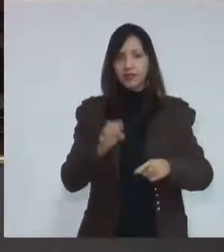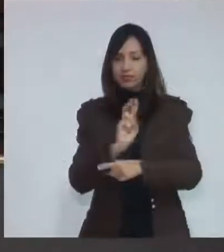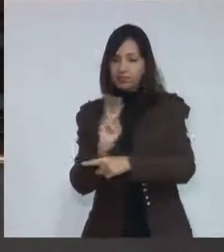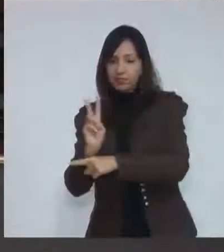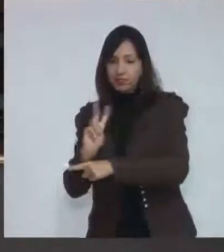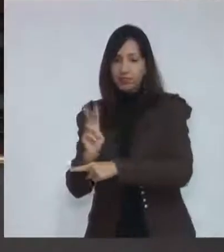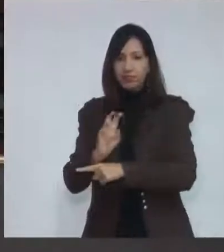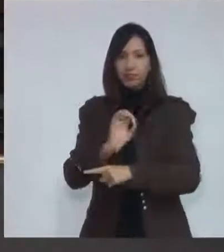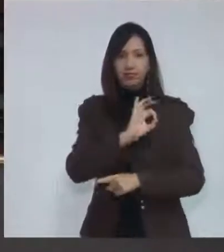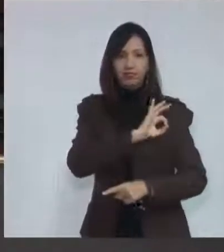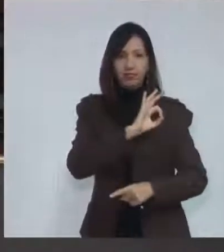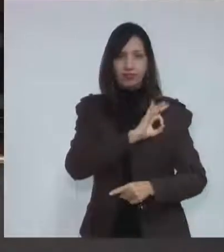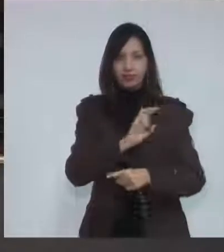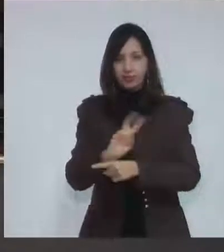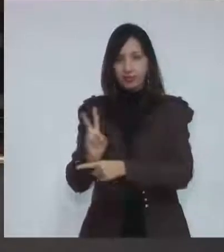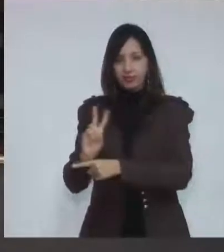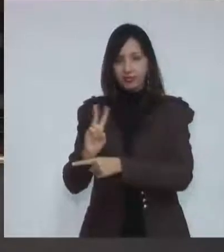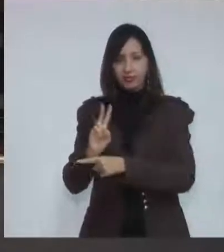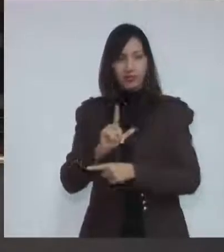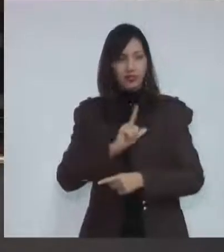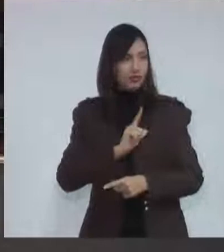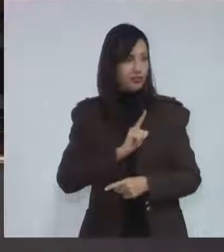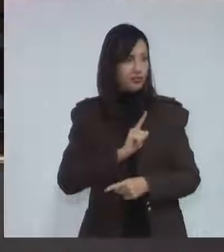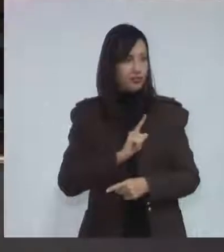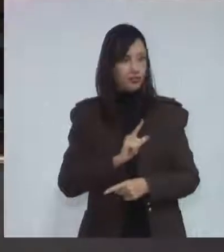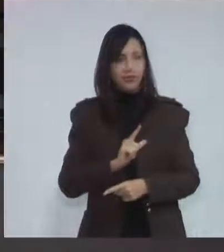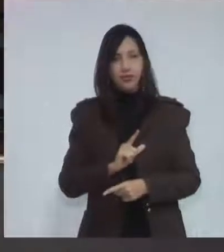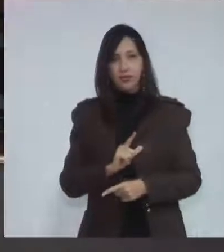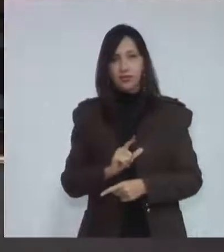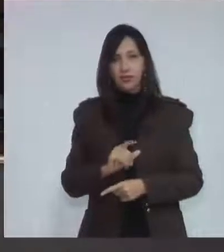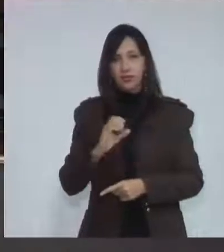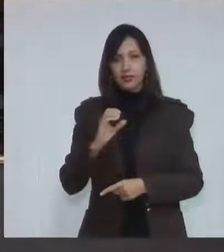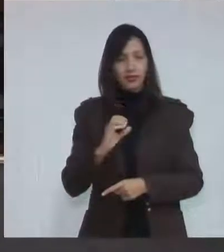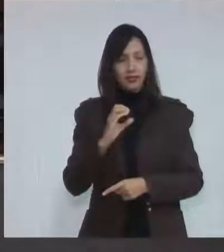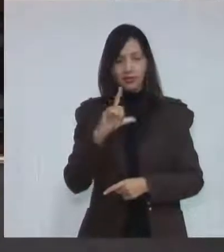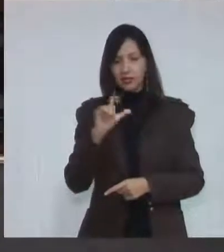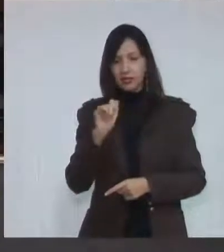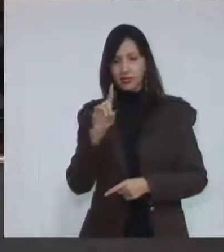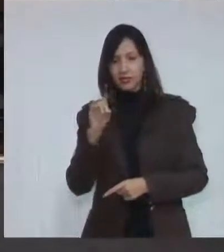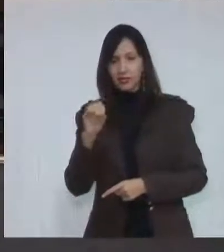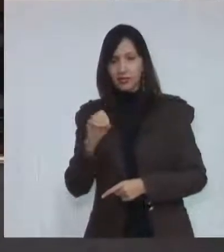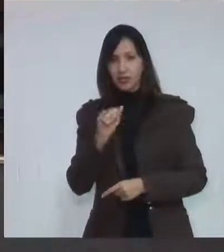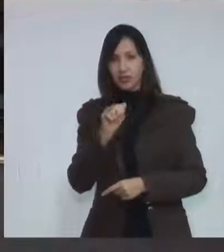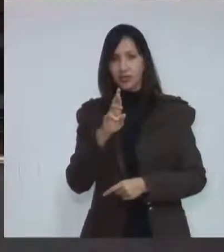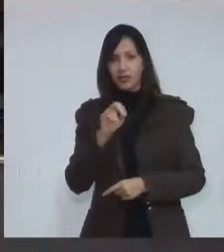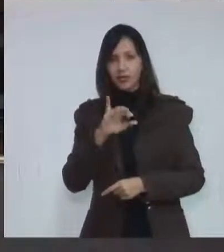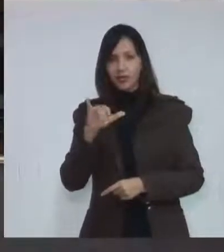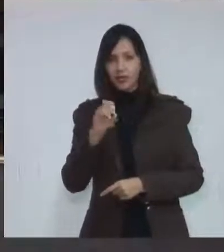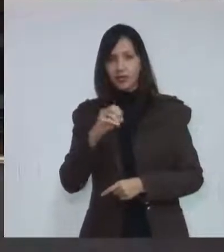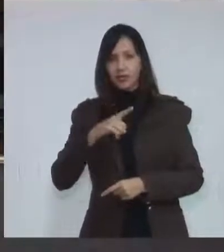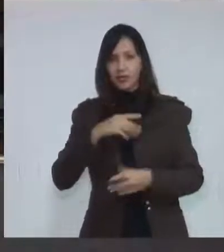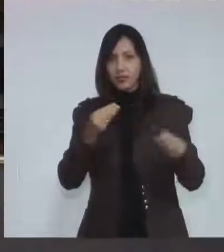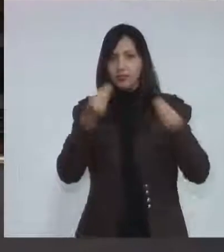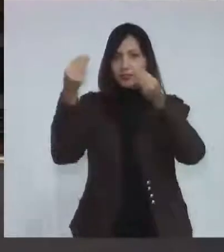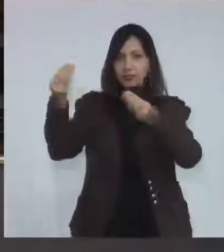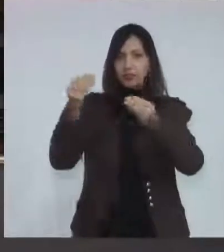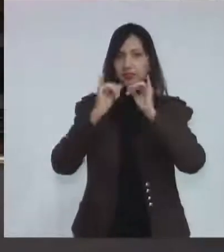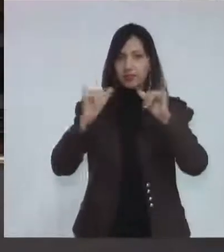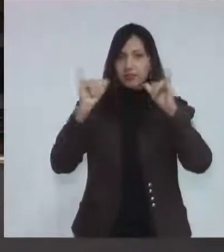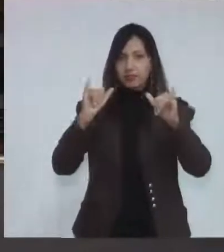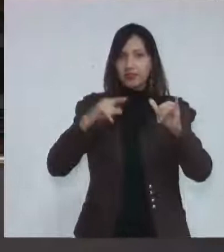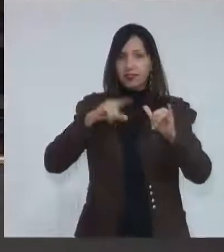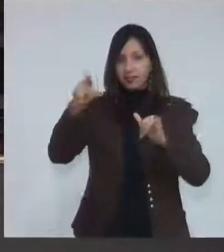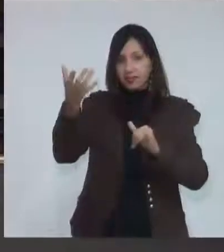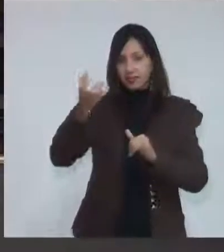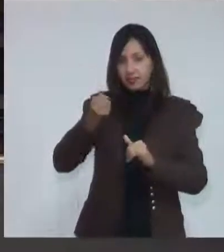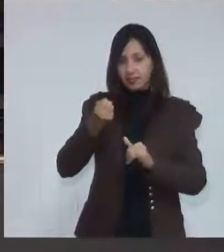senhor Claudemir Braz de Araújo, conforme abaixo. 1. Encaminhar informações se o servidor citado recebe vale